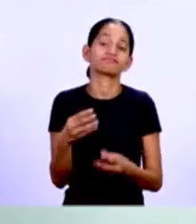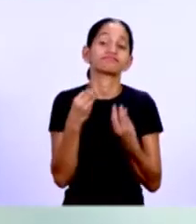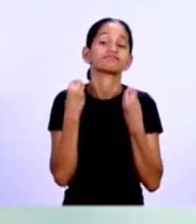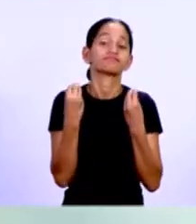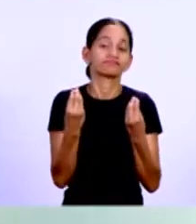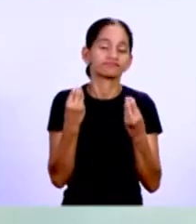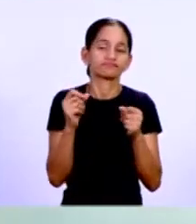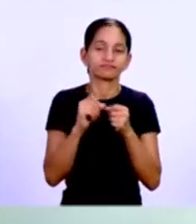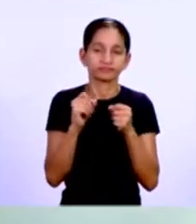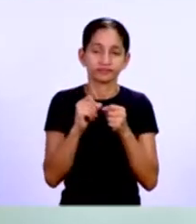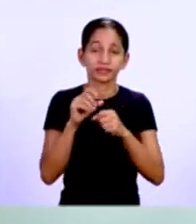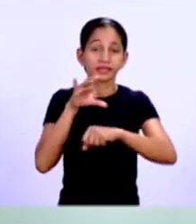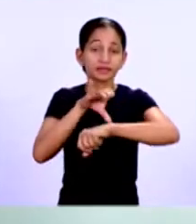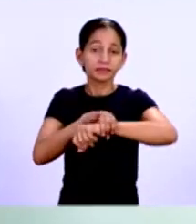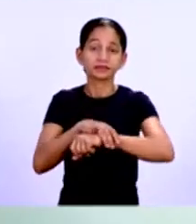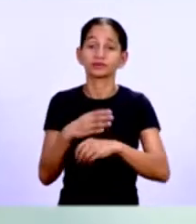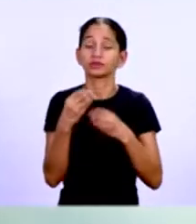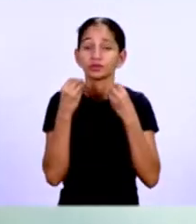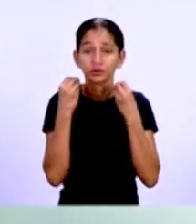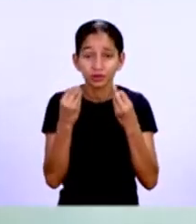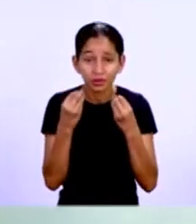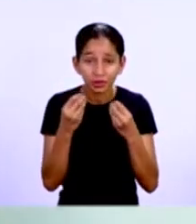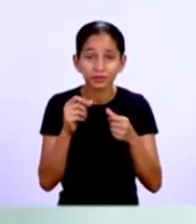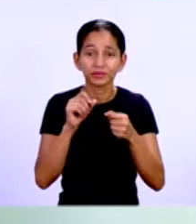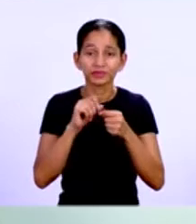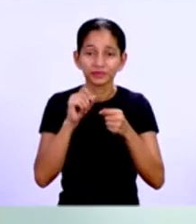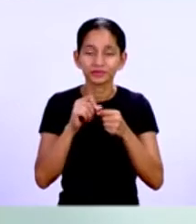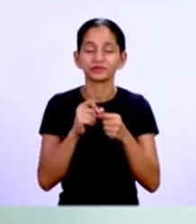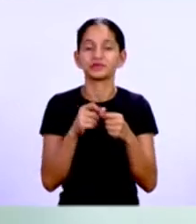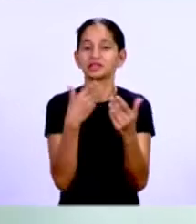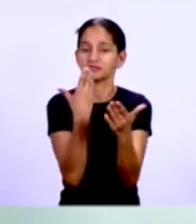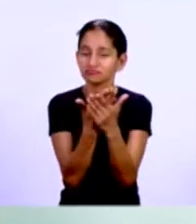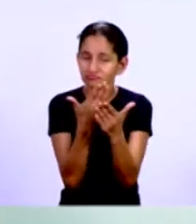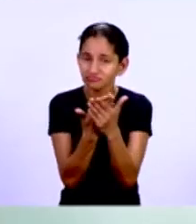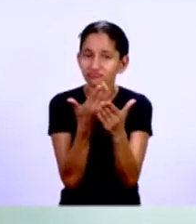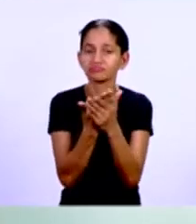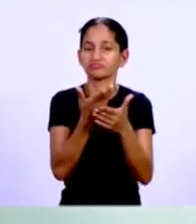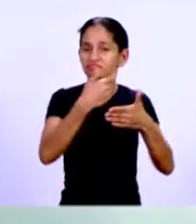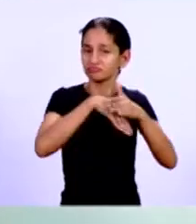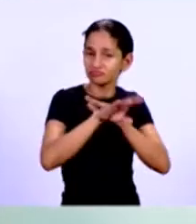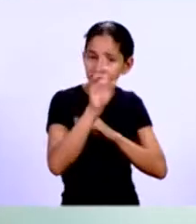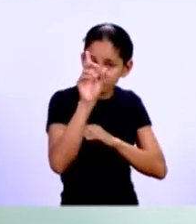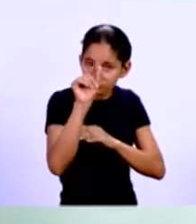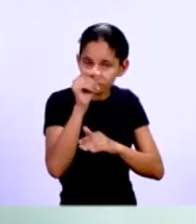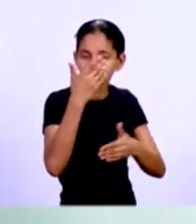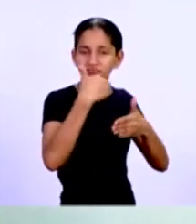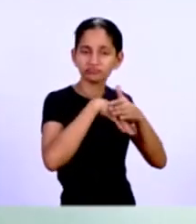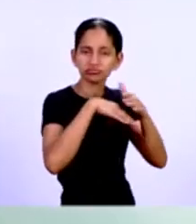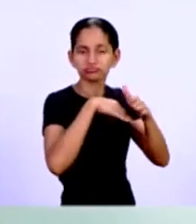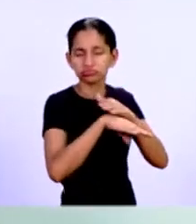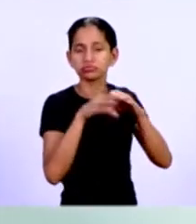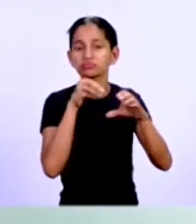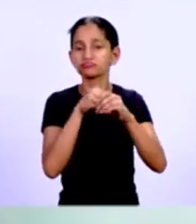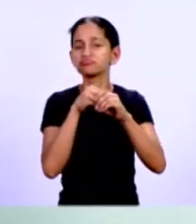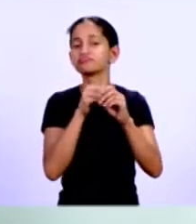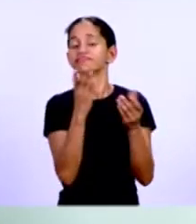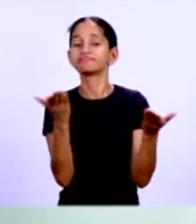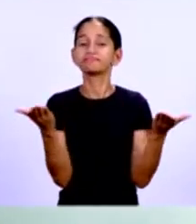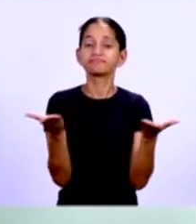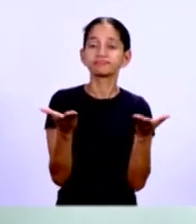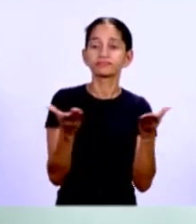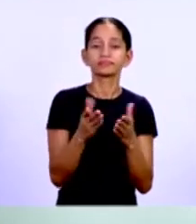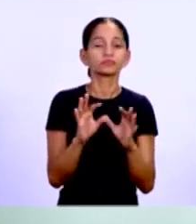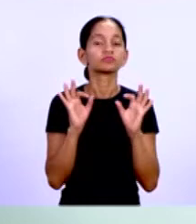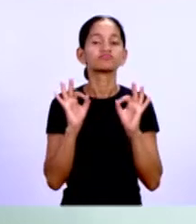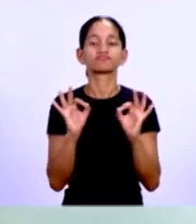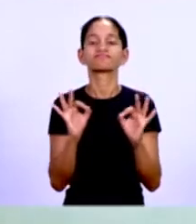disso? Se você lutou bravamente, fez a disciplina de investimentos financeiros, juntou dinheiro, conseguiu investir, e agora você está com esse dinheiro